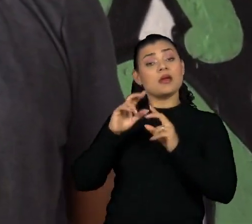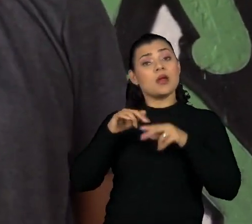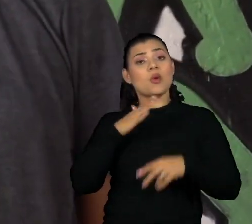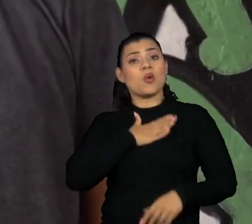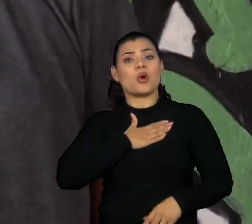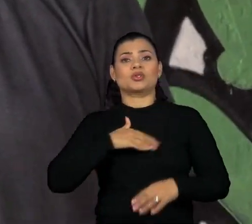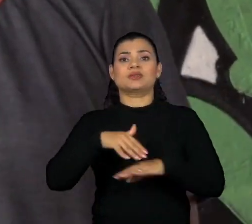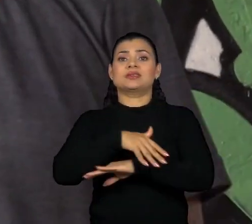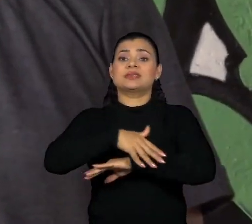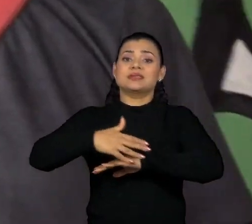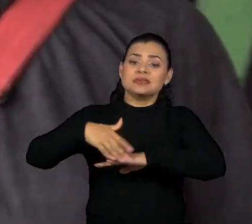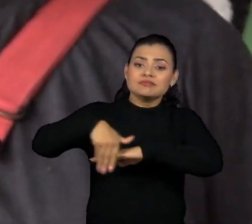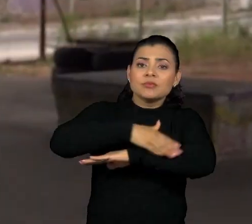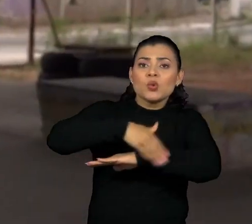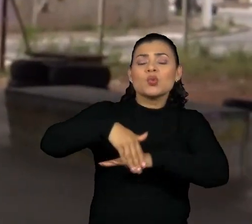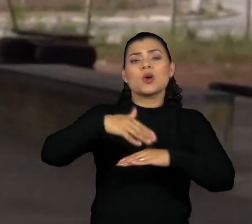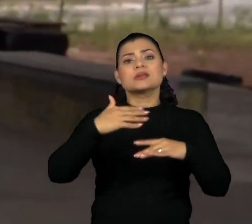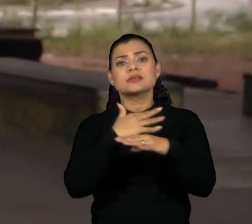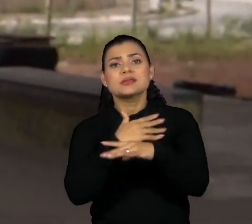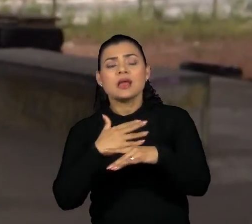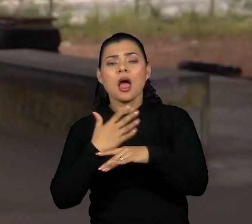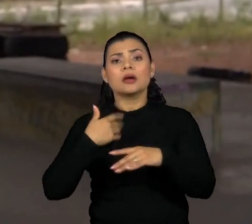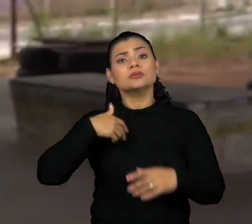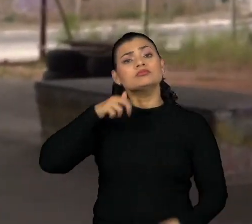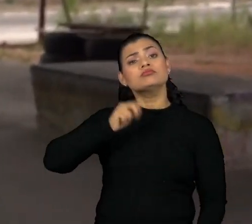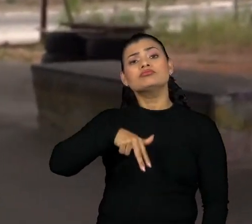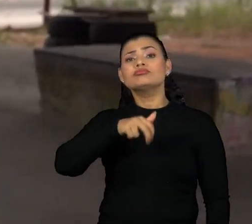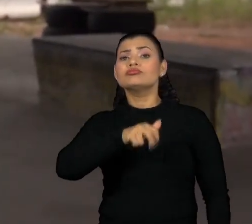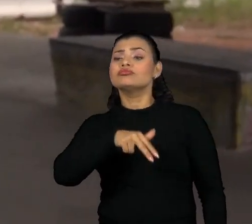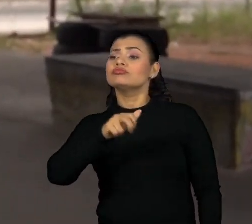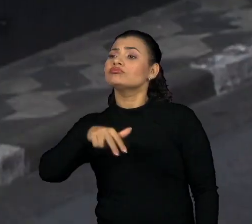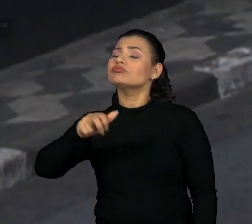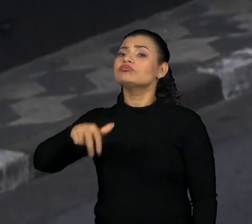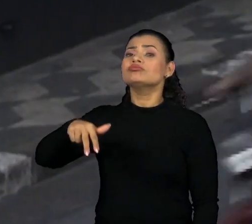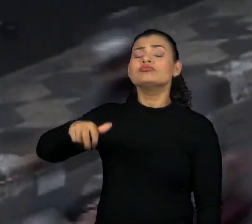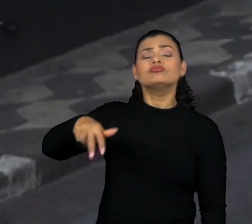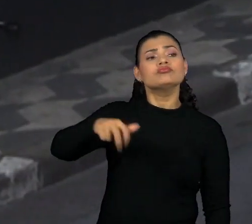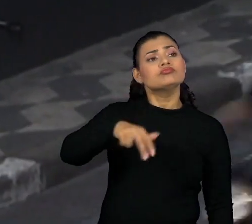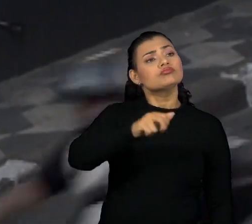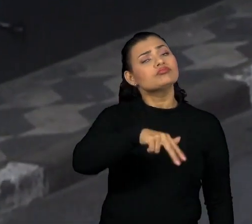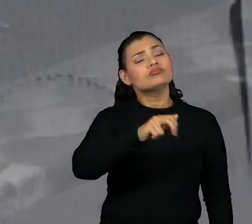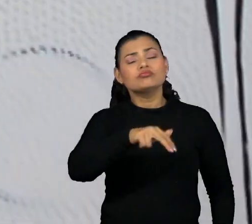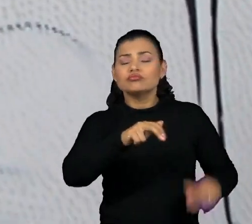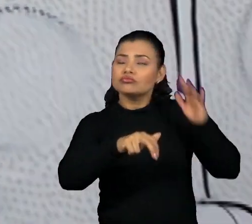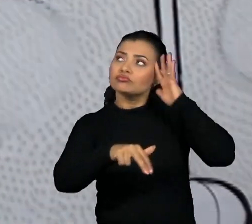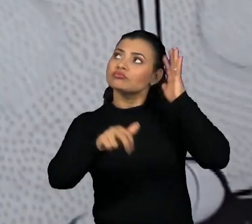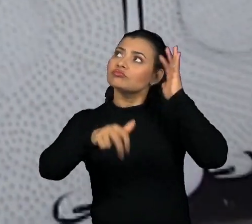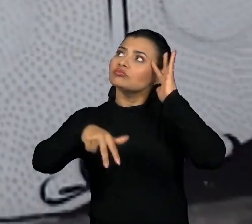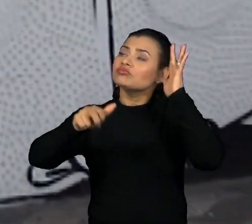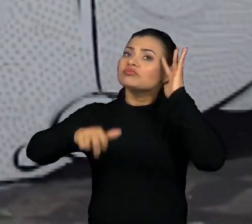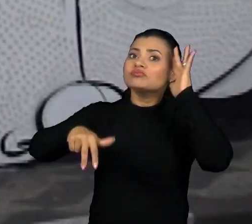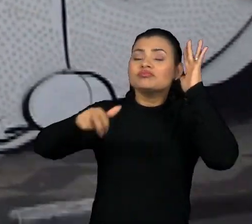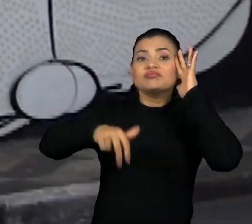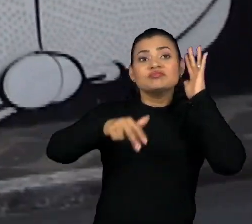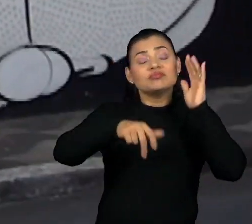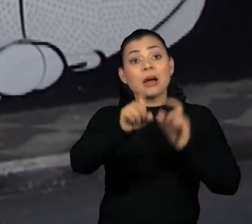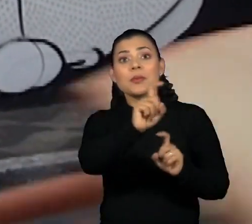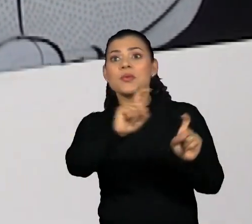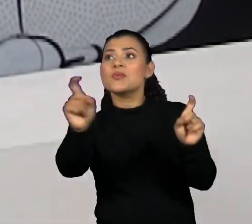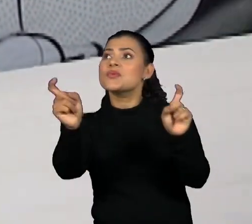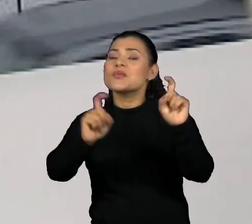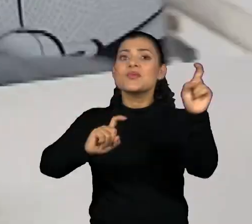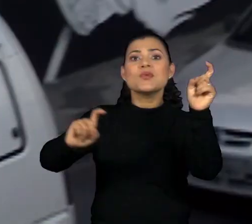pela cidade ou pelas cidades, né? Onde eu tenho a possibilidade de estar inserido no momento. Tudo que eu acabo